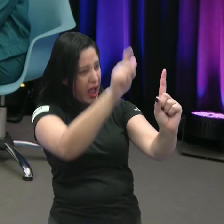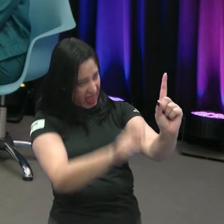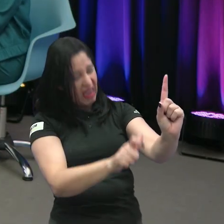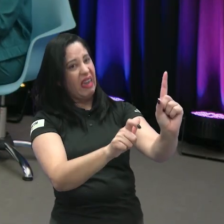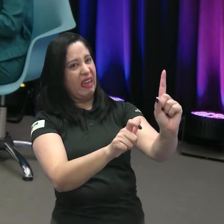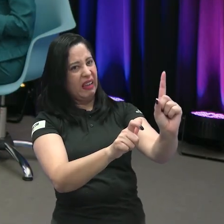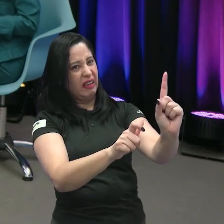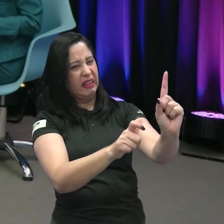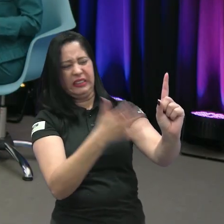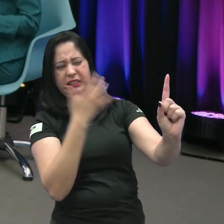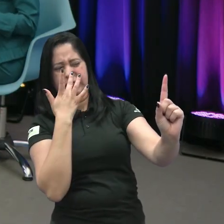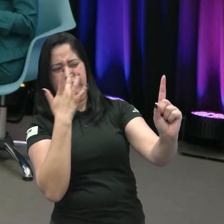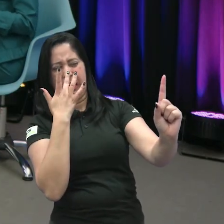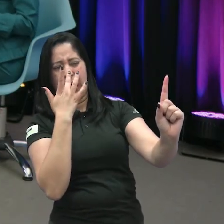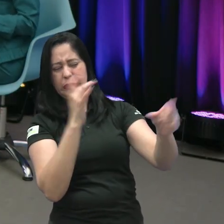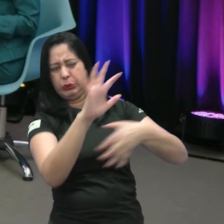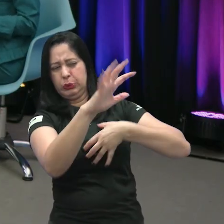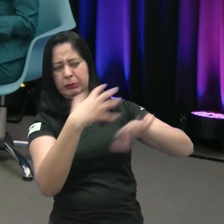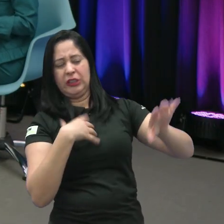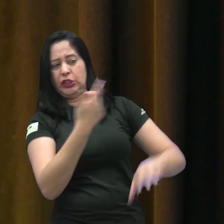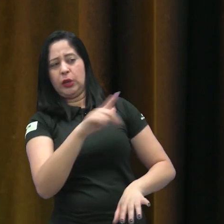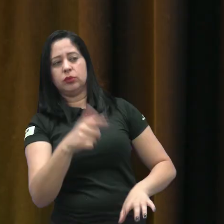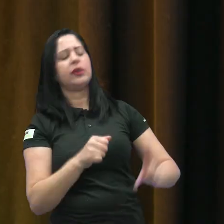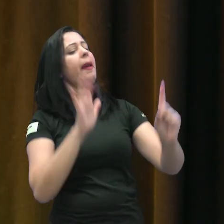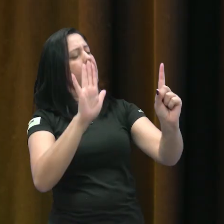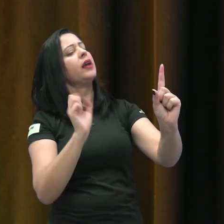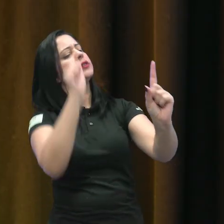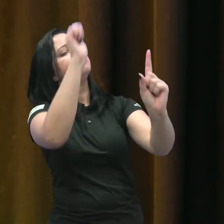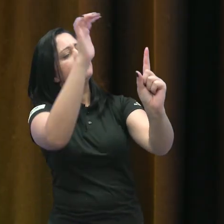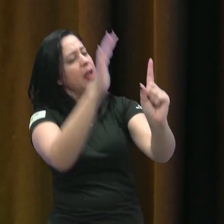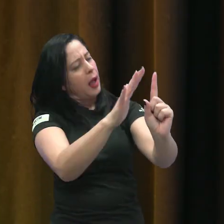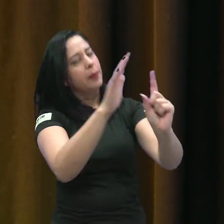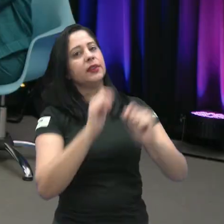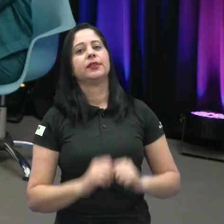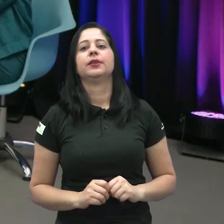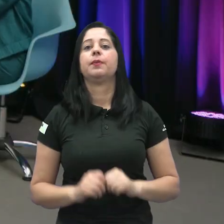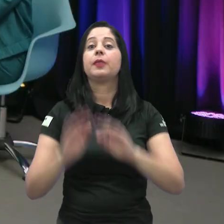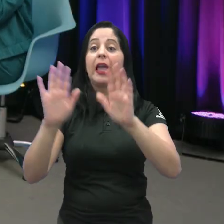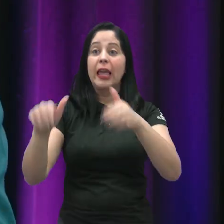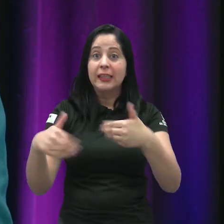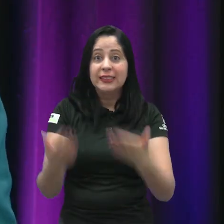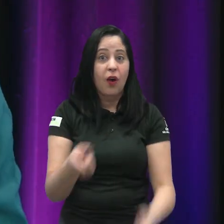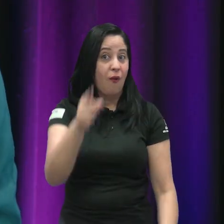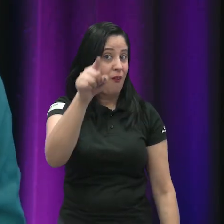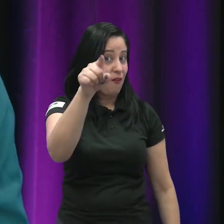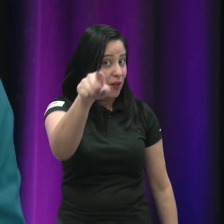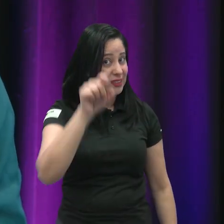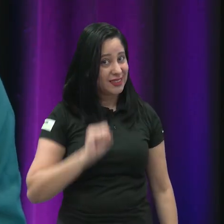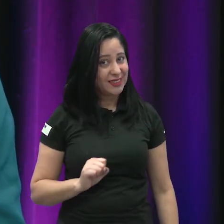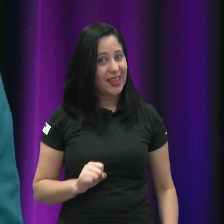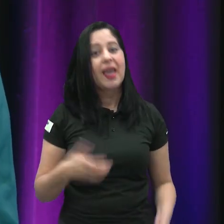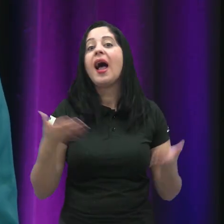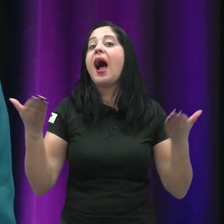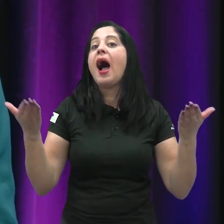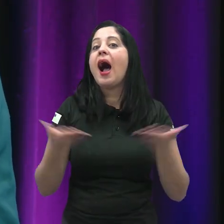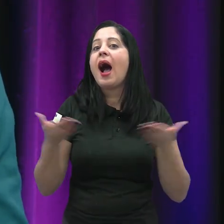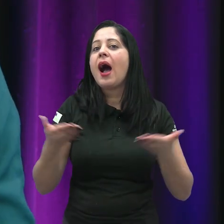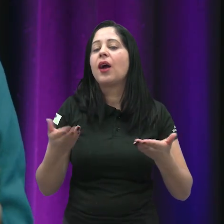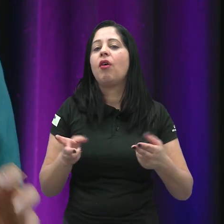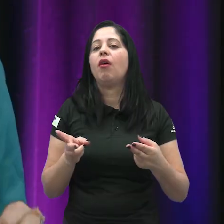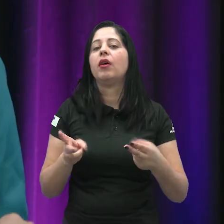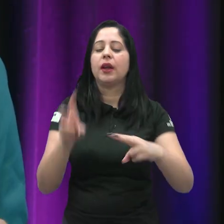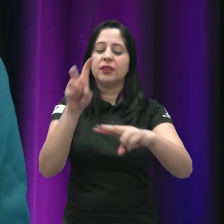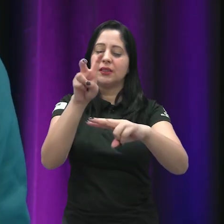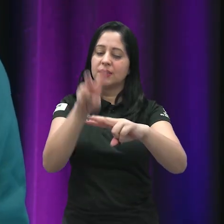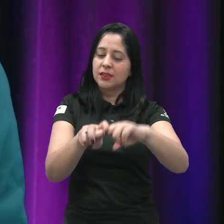tendo empatia, porque talvez ele também não está tendo comigo, né? Então, a gente quer convidar vocês agora a